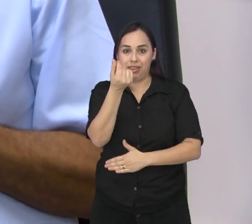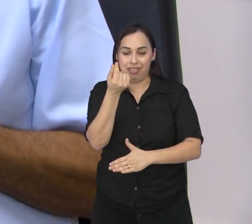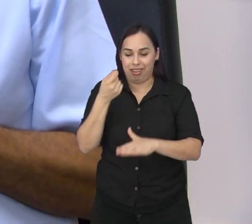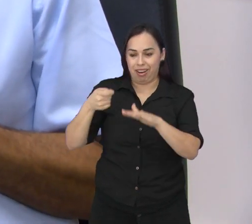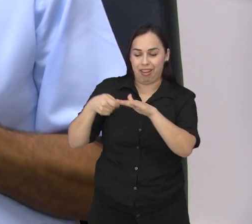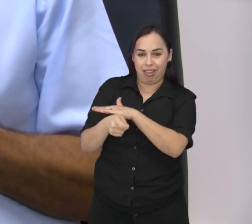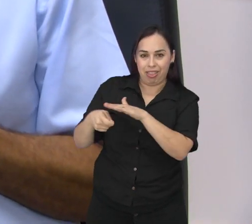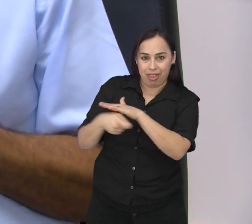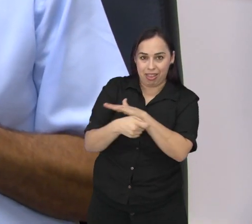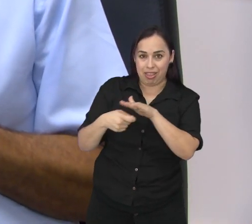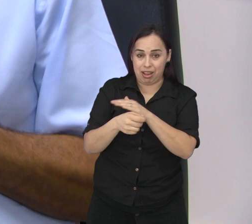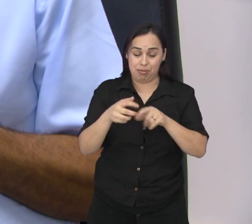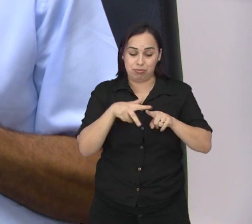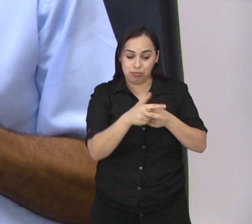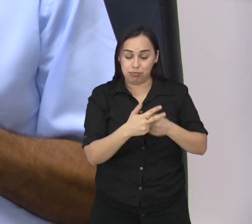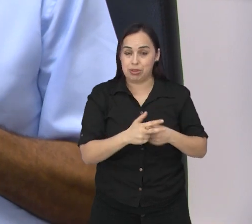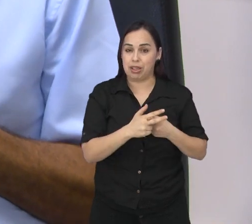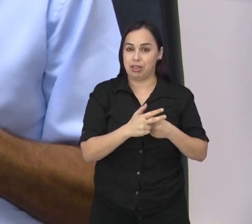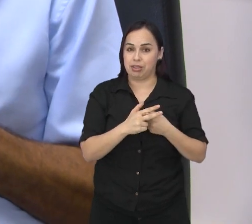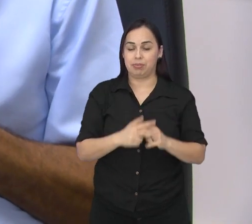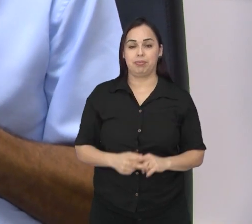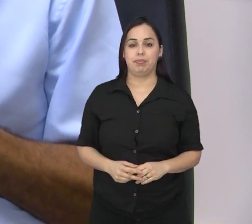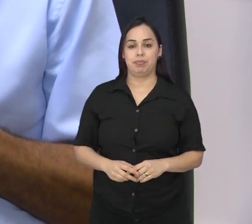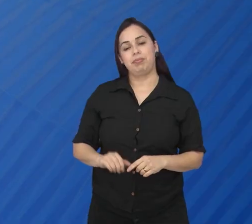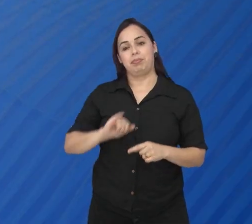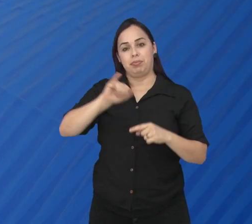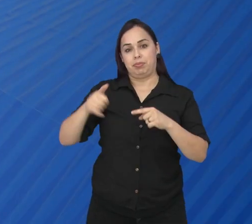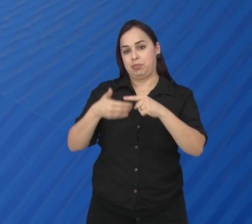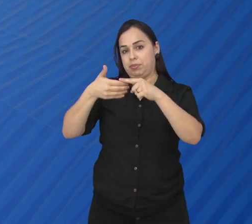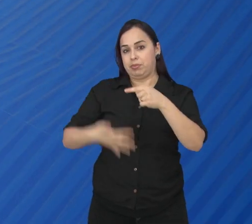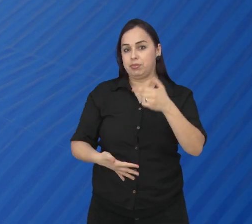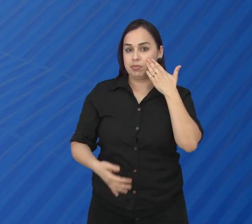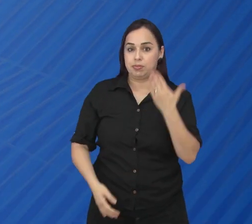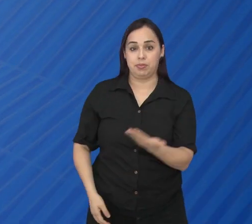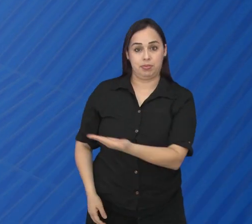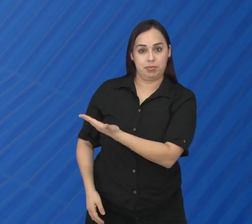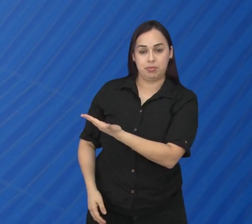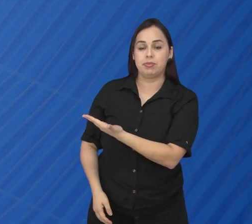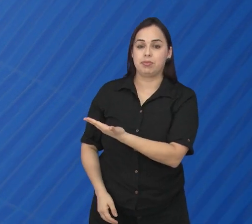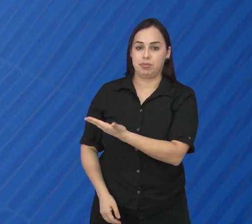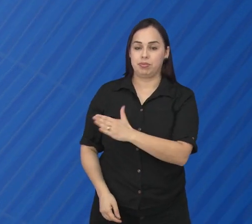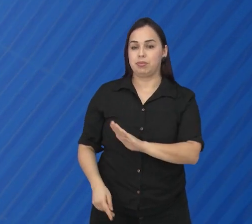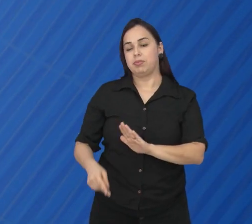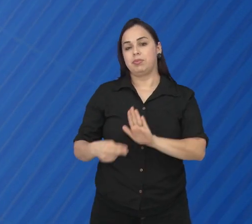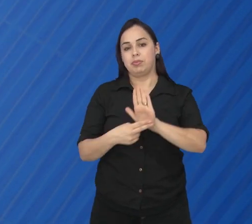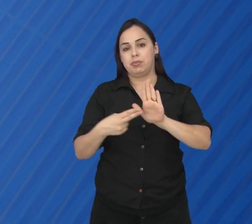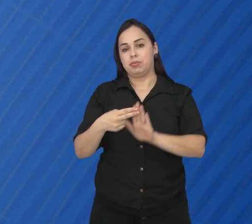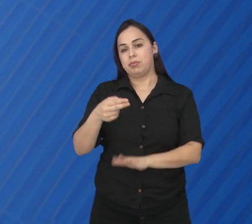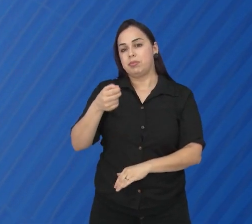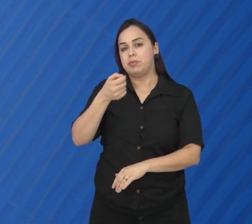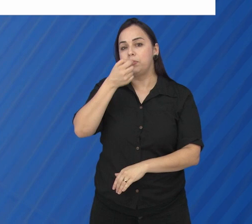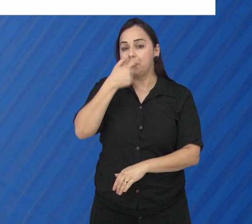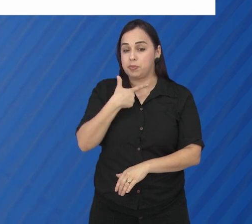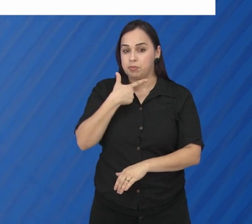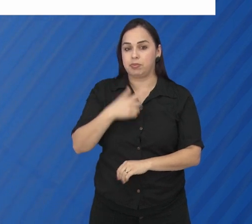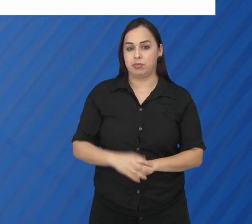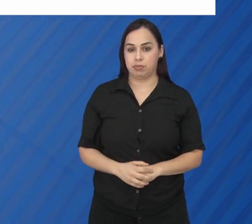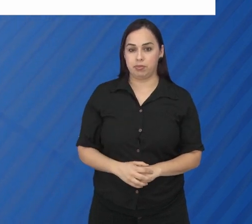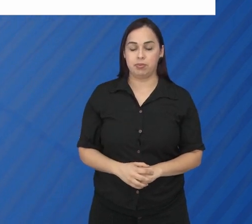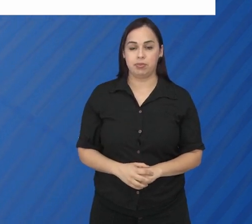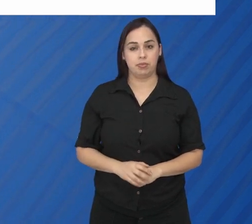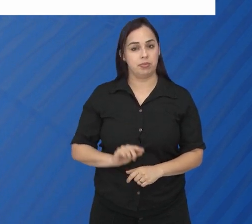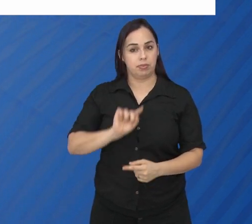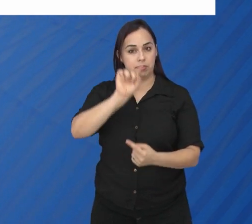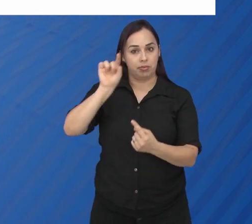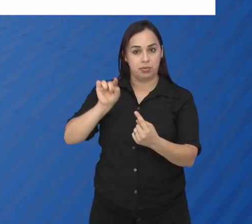assim sobrando recursos para bairros novos que estão em andamento. Na justificativa do projeto, o vereador Roberto do Eleven